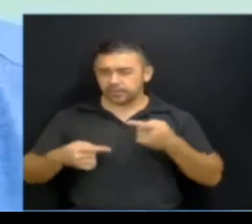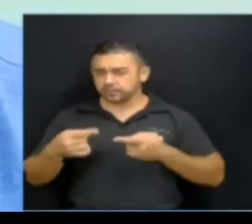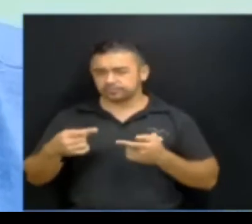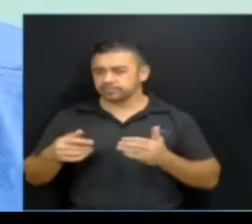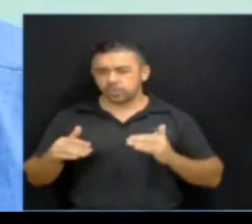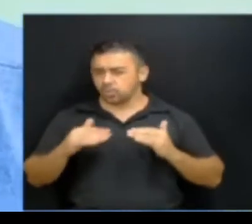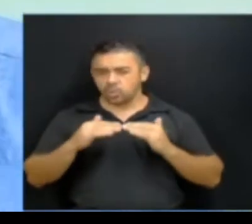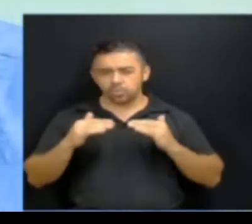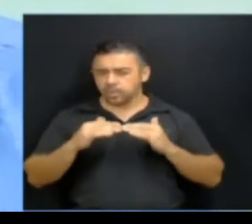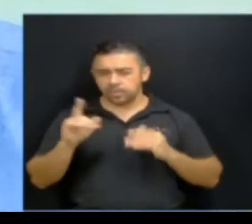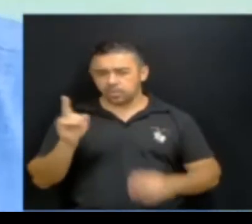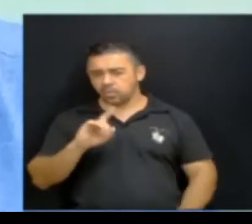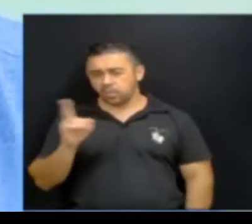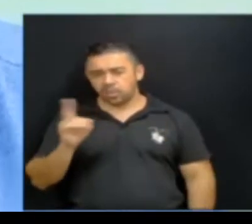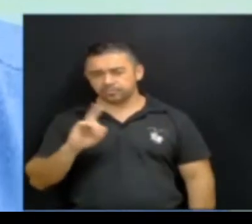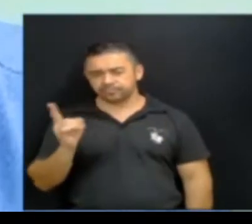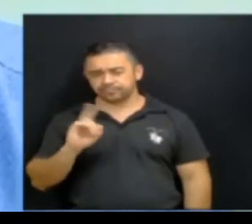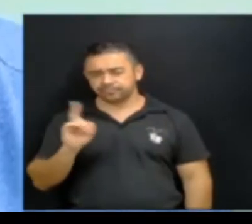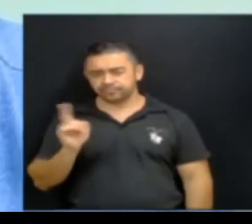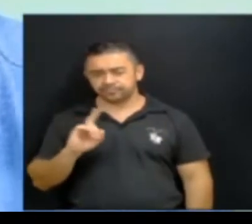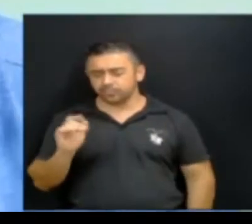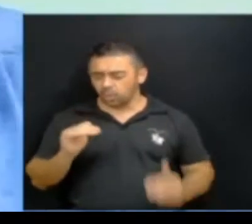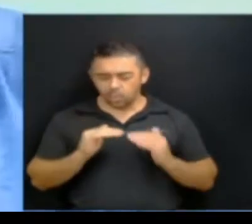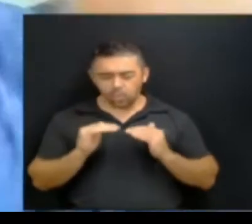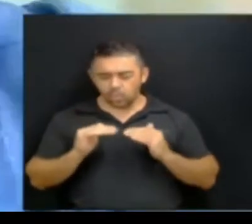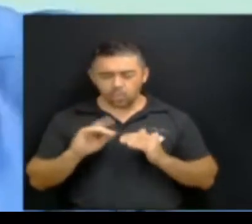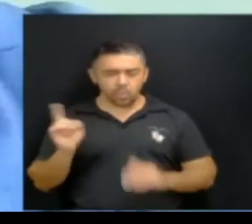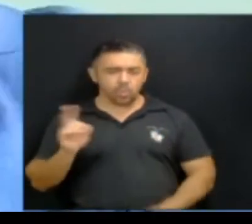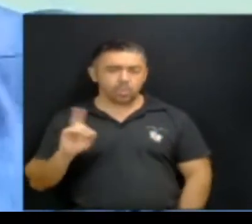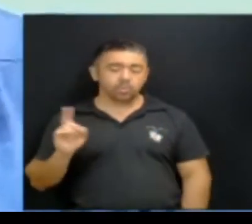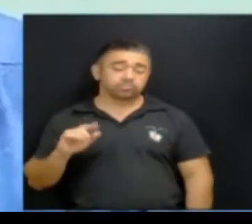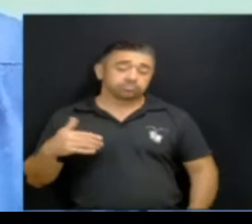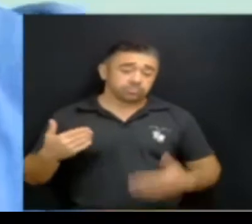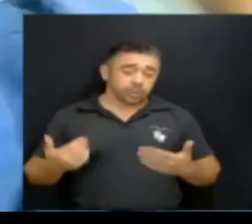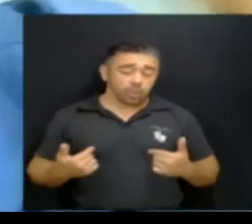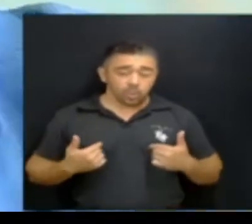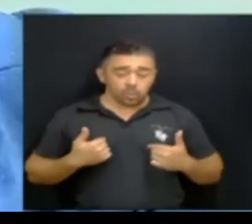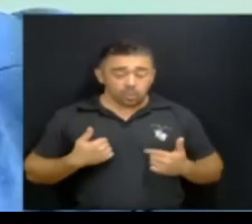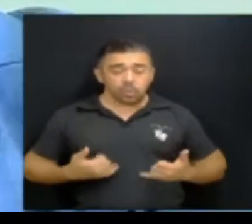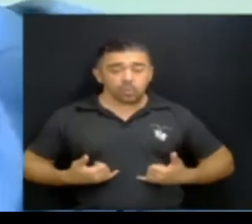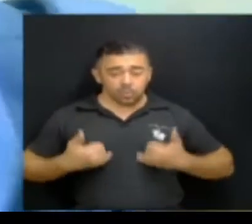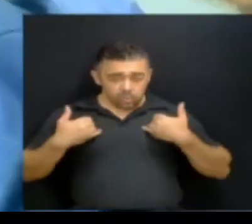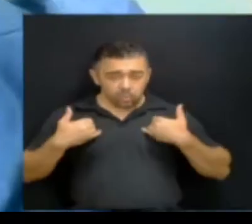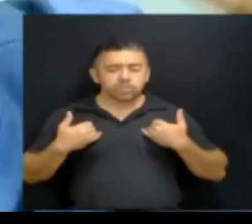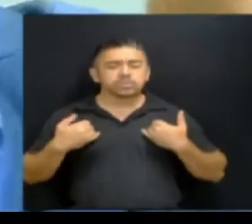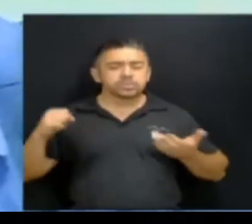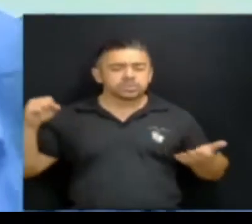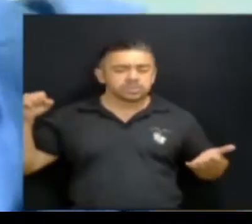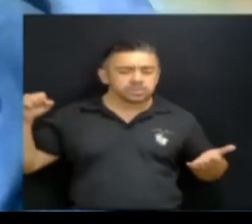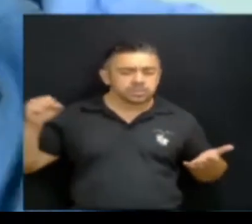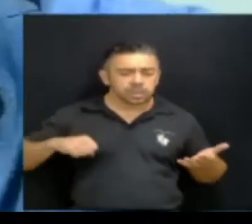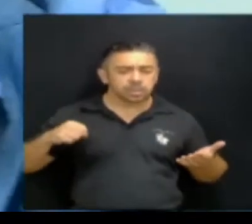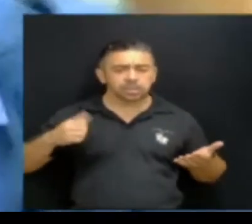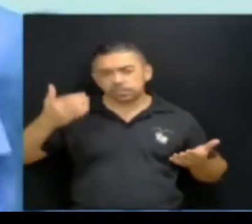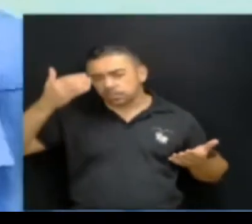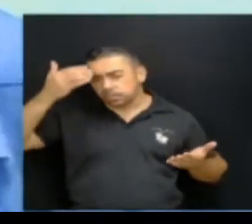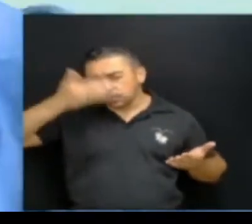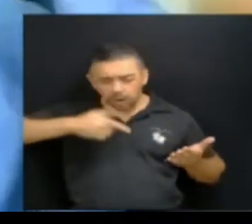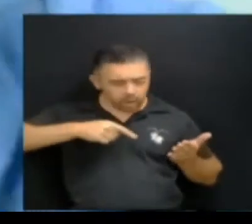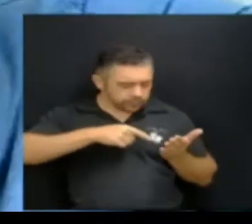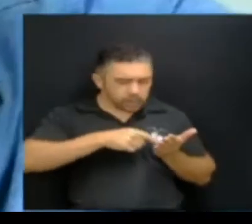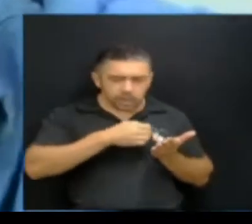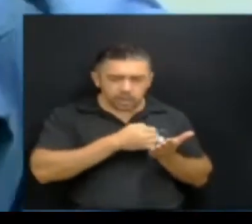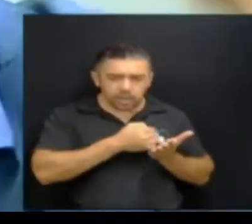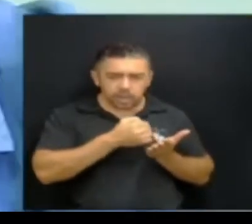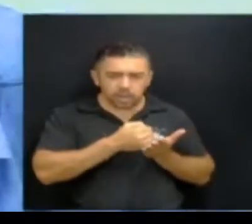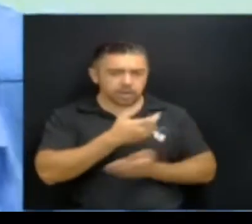para concordar. Não dá para concordar com isso. Então eu tenho aqui orgulho de dizer sim ao comprovante de